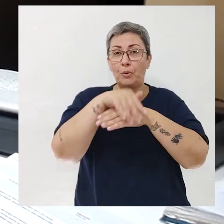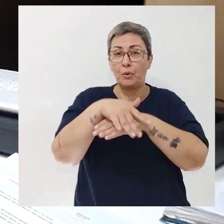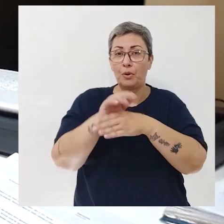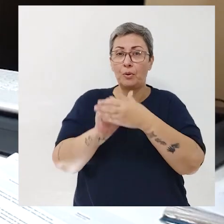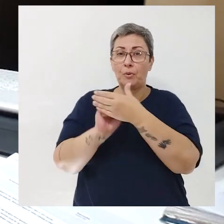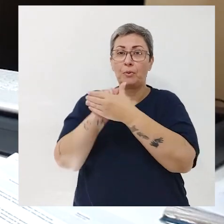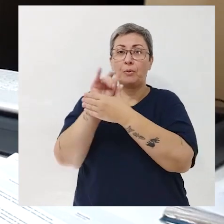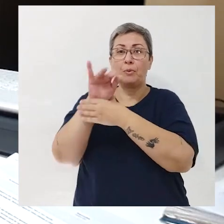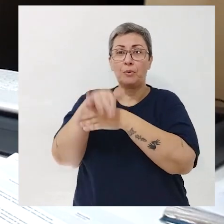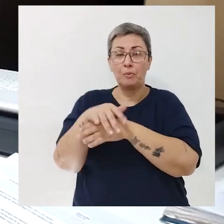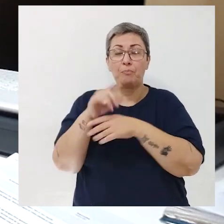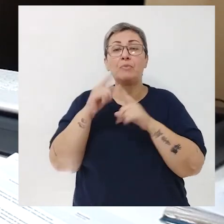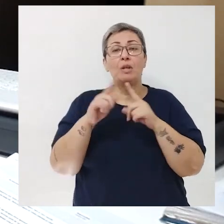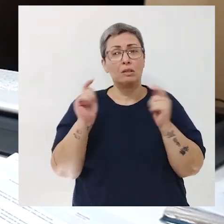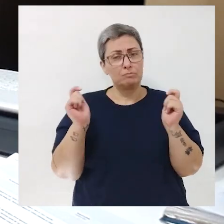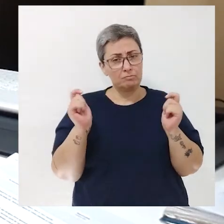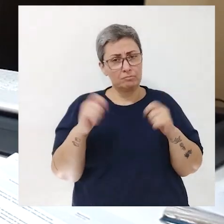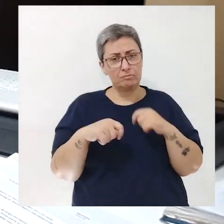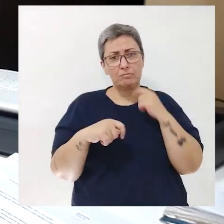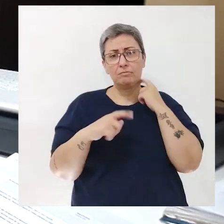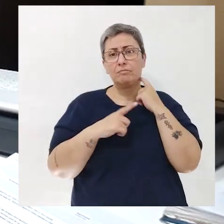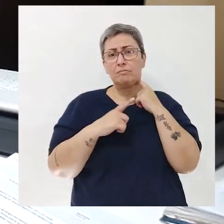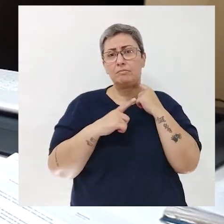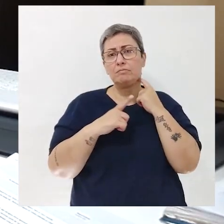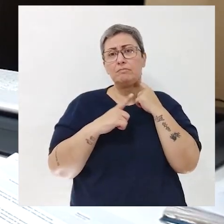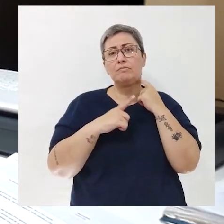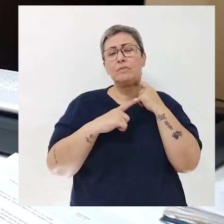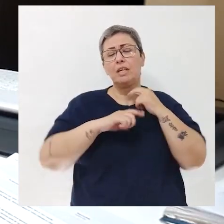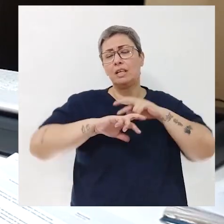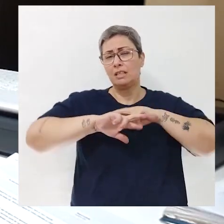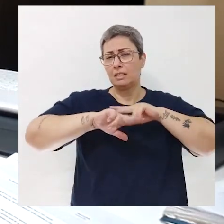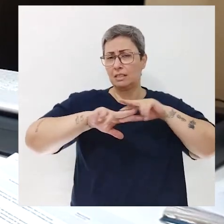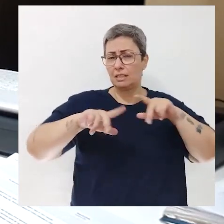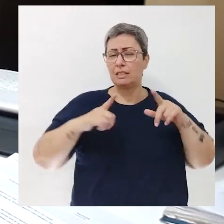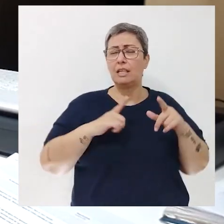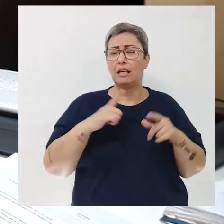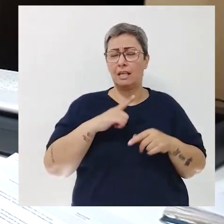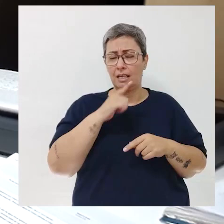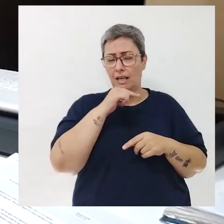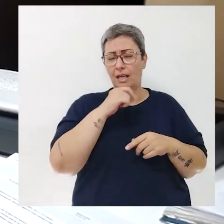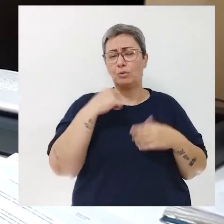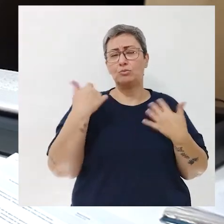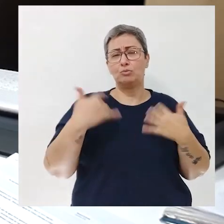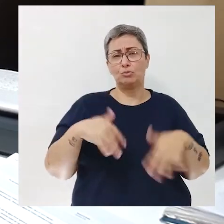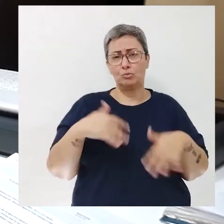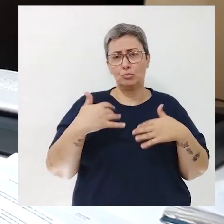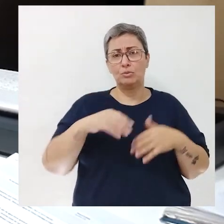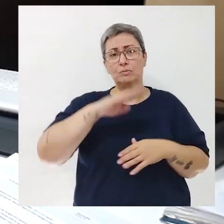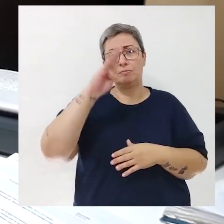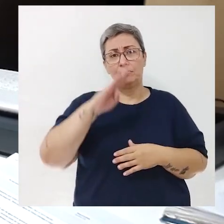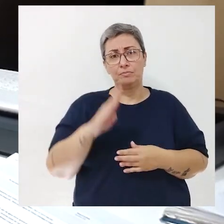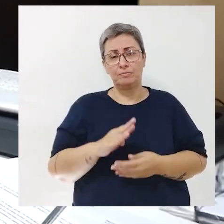nascentes, né? Por isso é considerado uma potência, né? Ou seja, tem muita água aqui no Brasil.